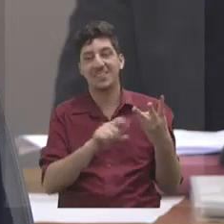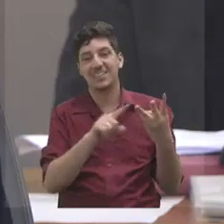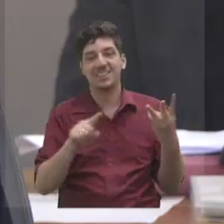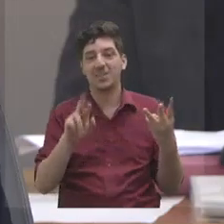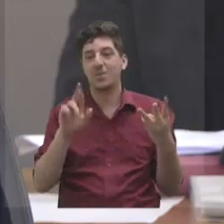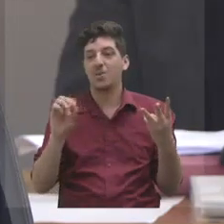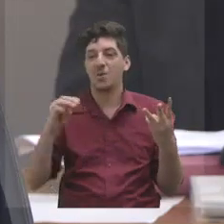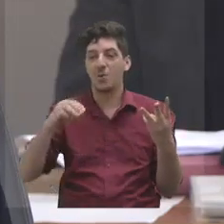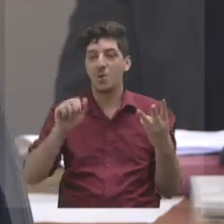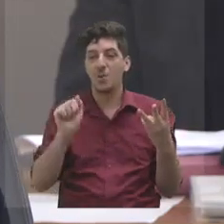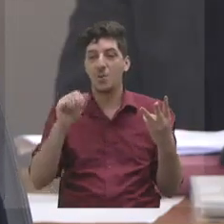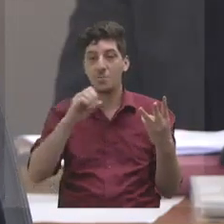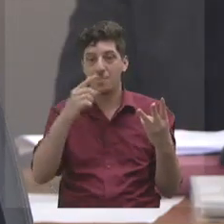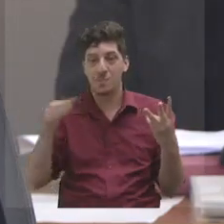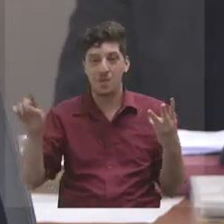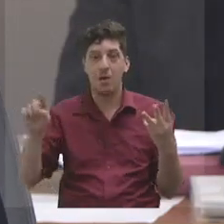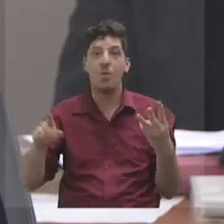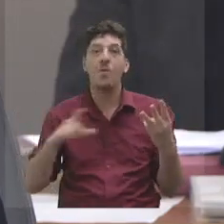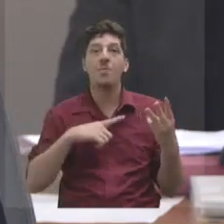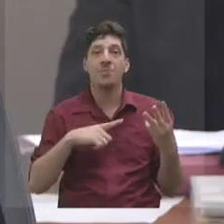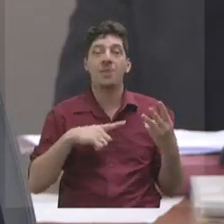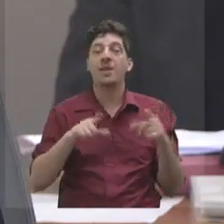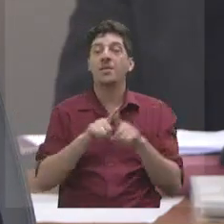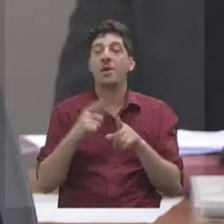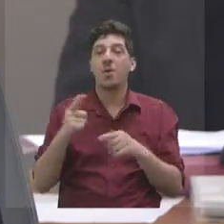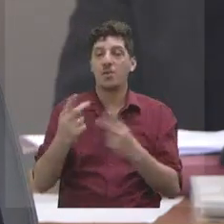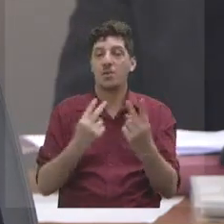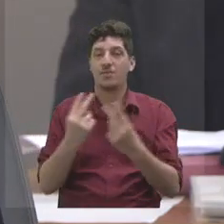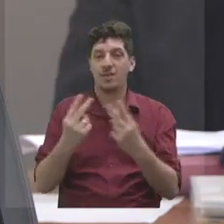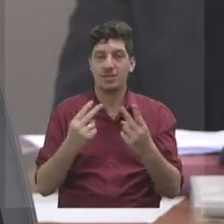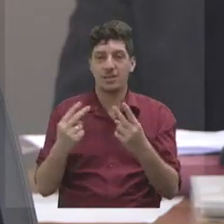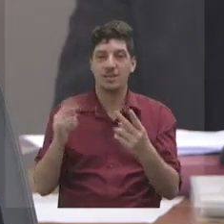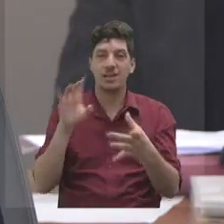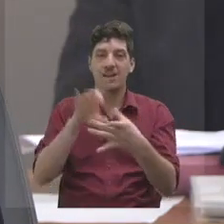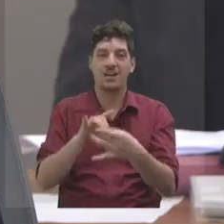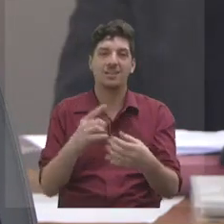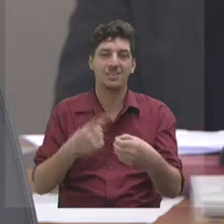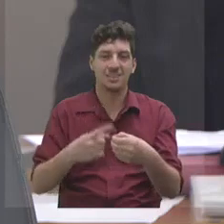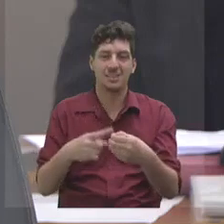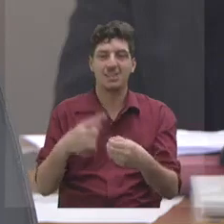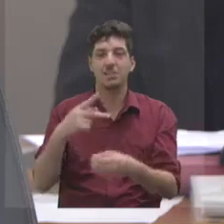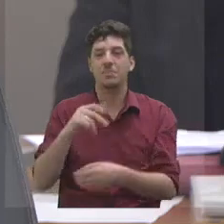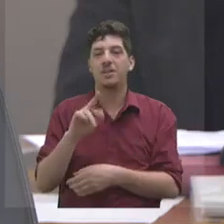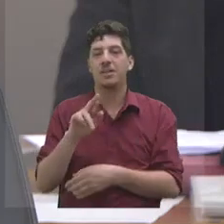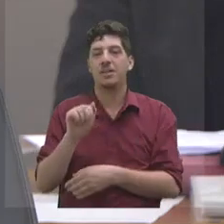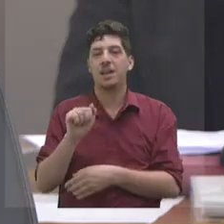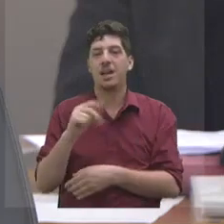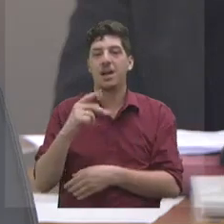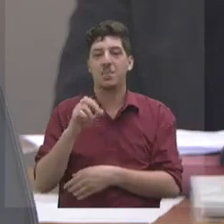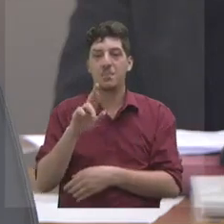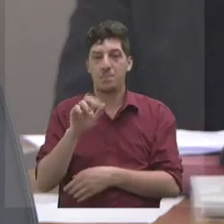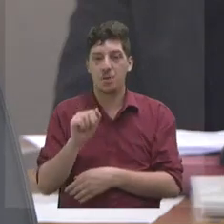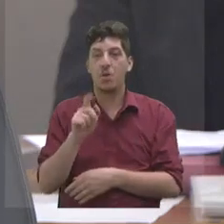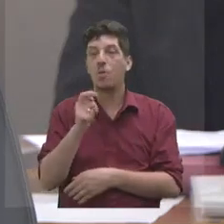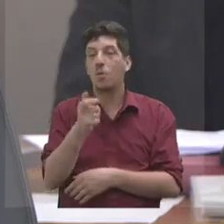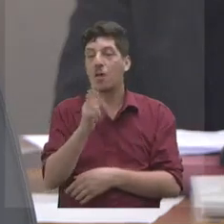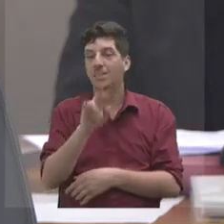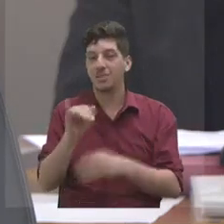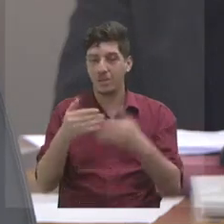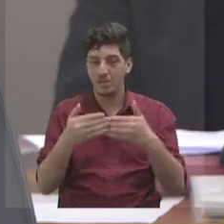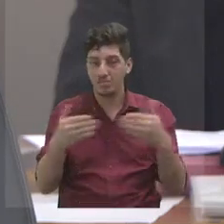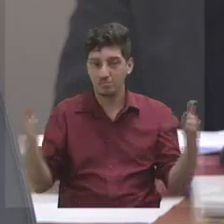nove e meia né a ligação 40 Pirapora Então tá na nossa programação é também colocar as licitações desses dois três de recuperação